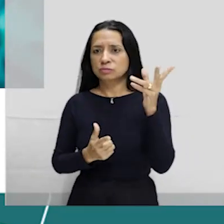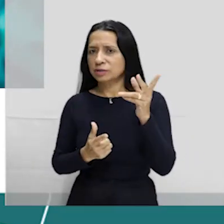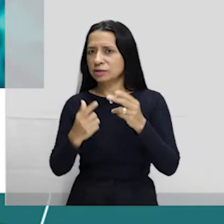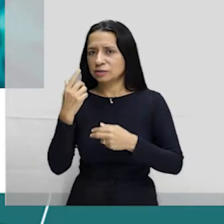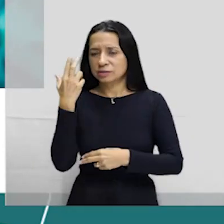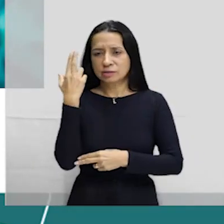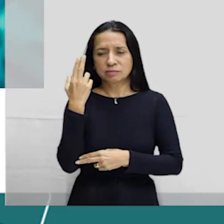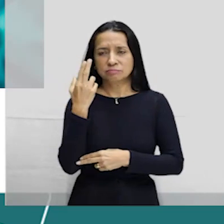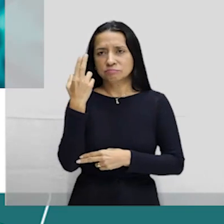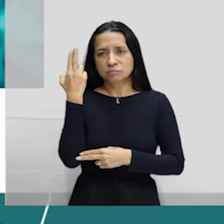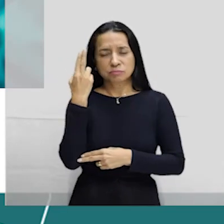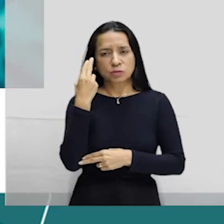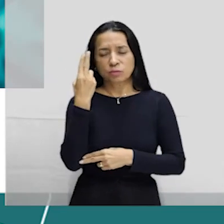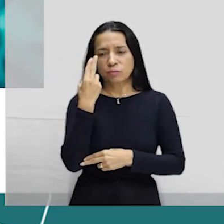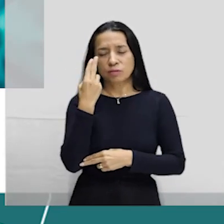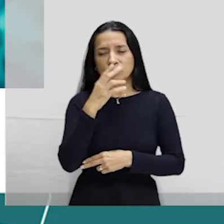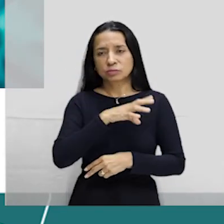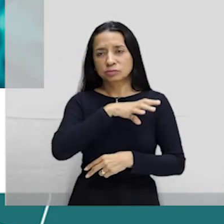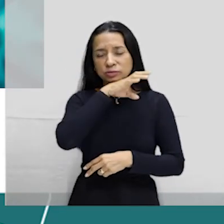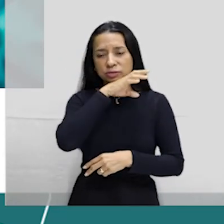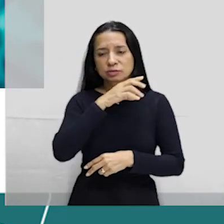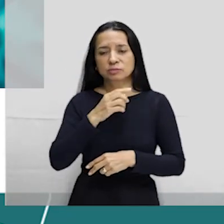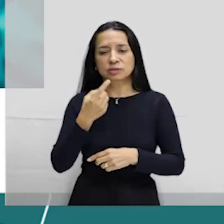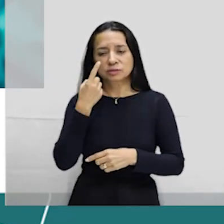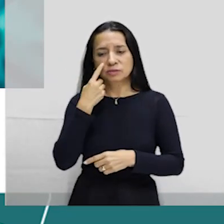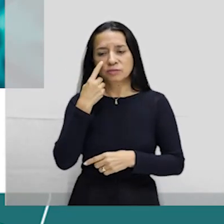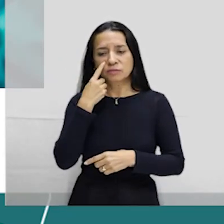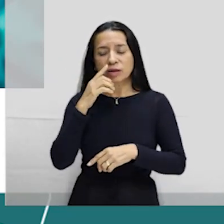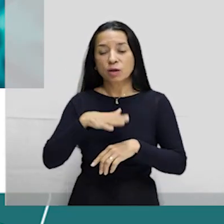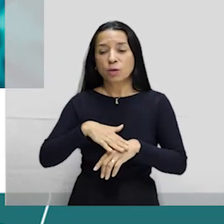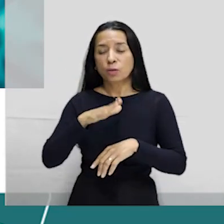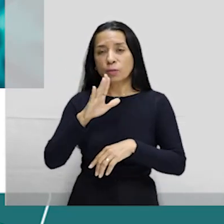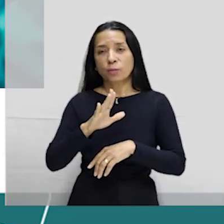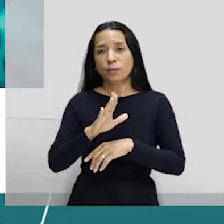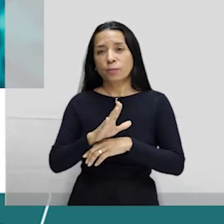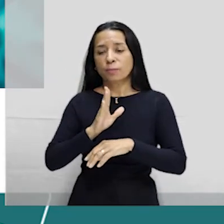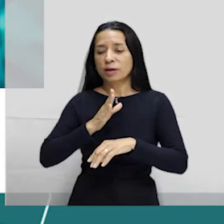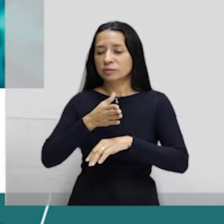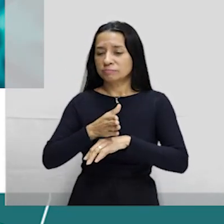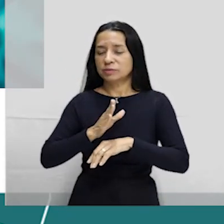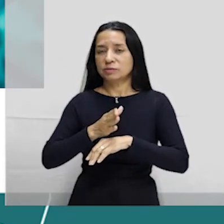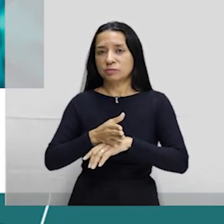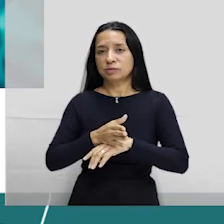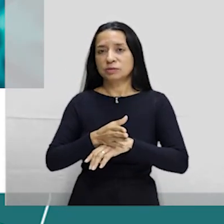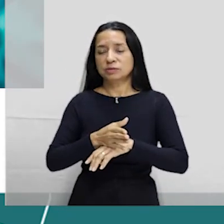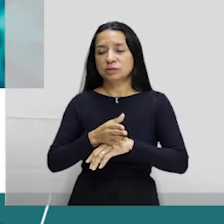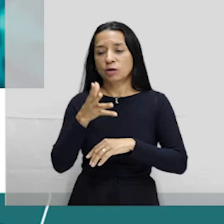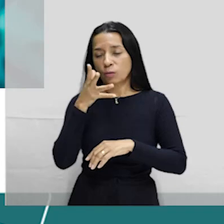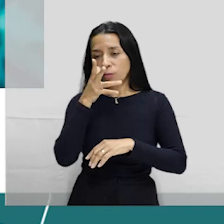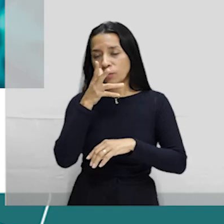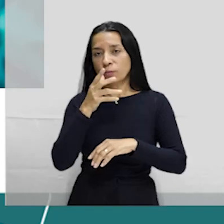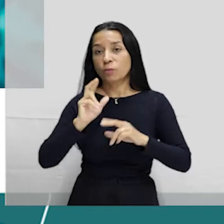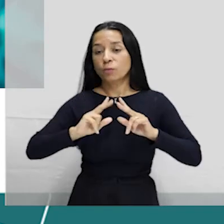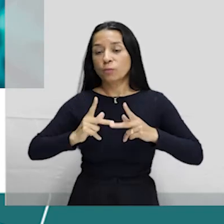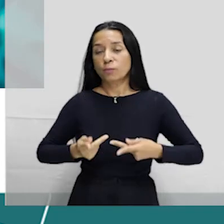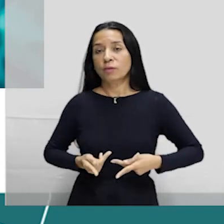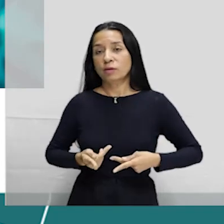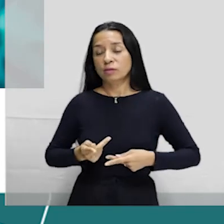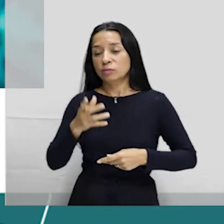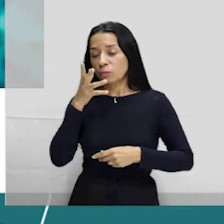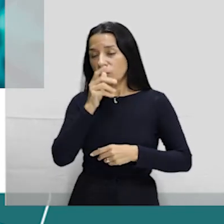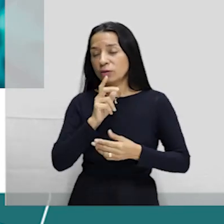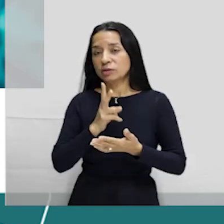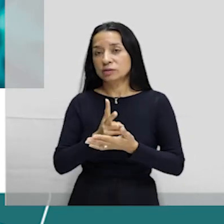Nos animais a gente vê com mais frequência. Na espécie humana quase sempre se desenvolve um embrião por